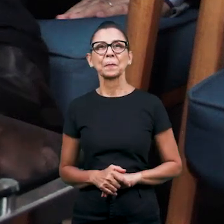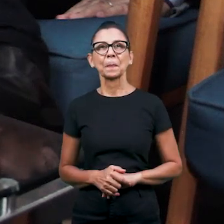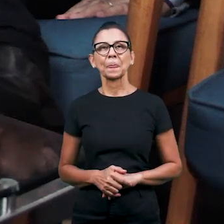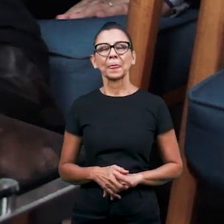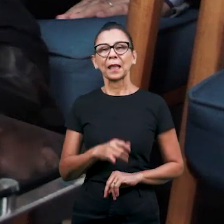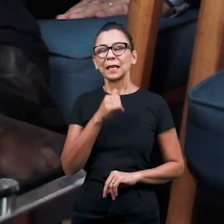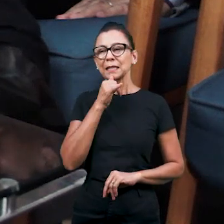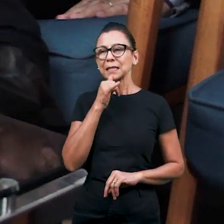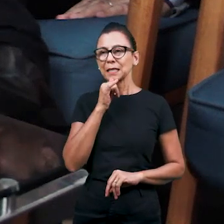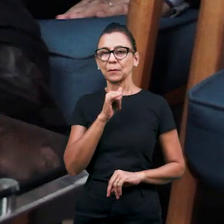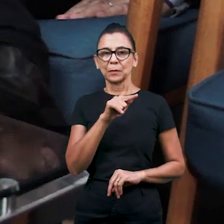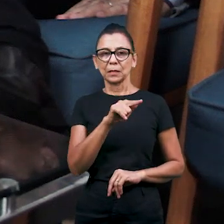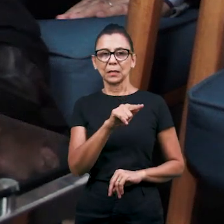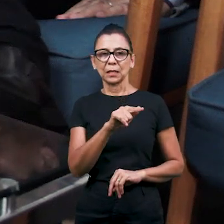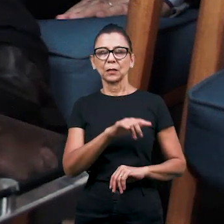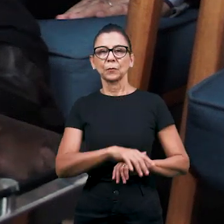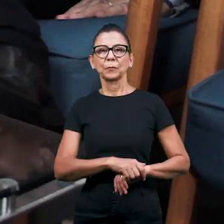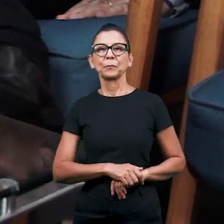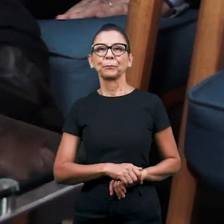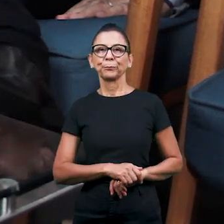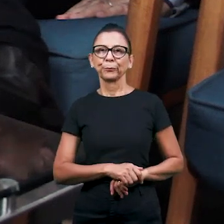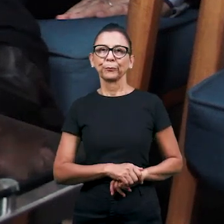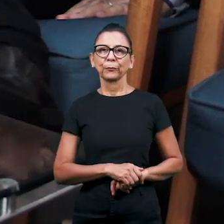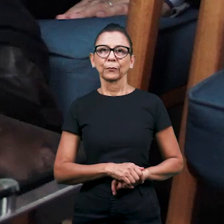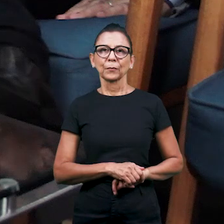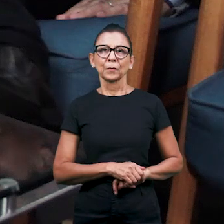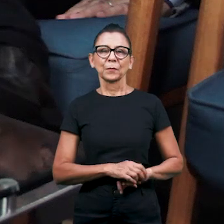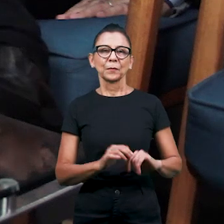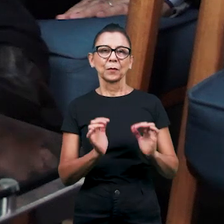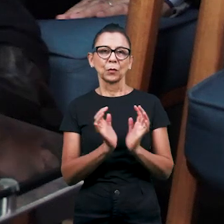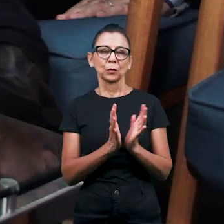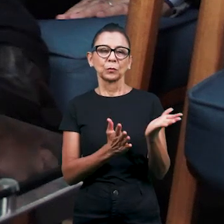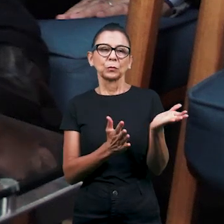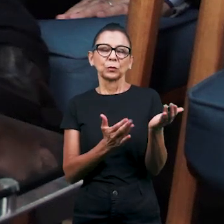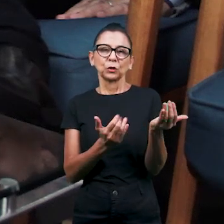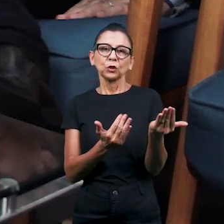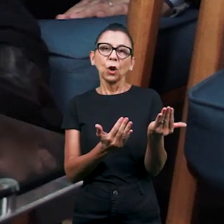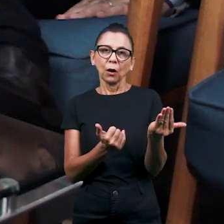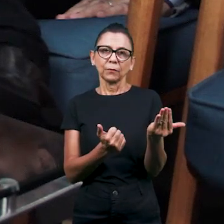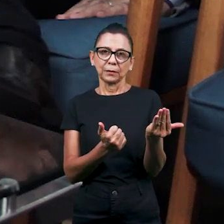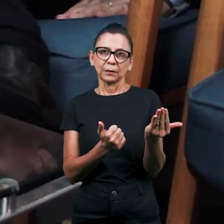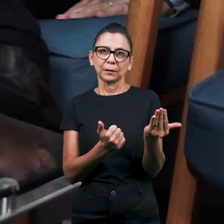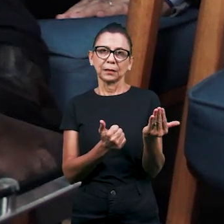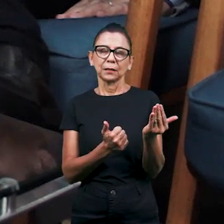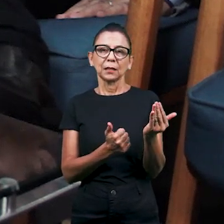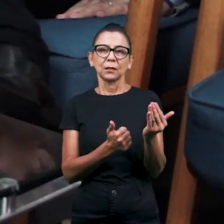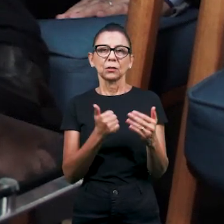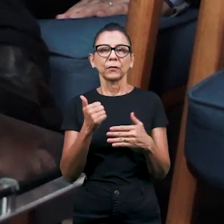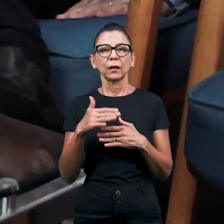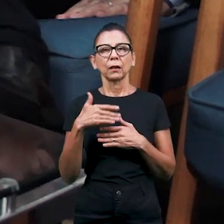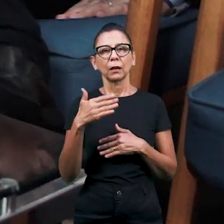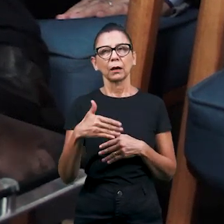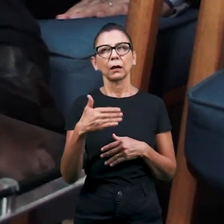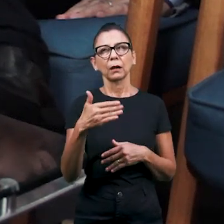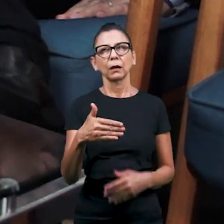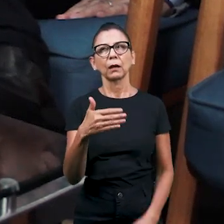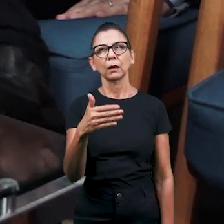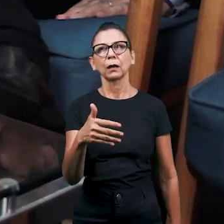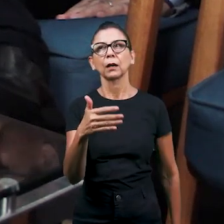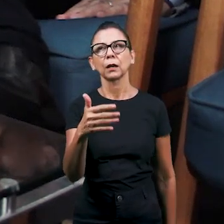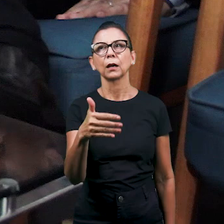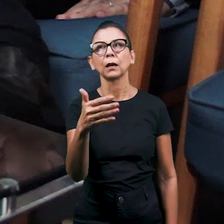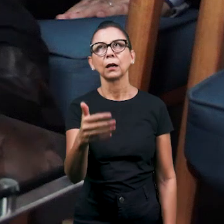experiências dele de jovem. Amadeu, quando foi, já deu testemunho direto, não pregou. Você vê que não tem um